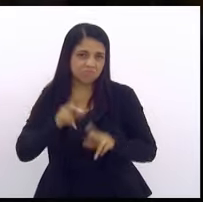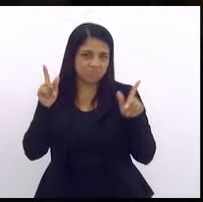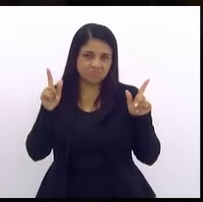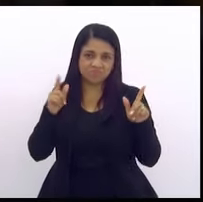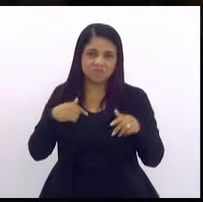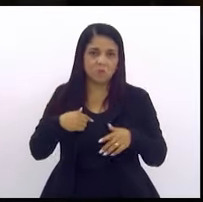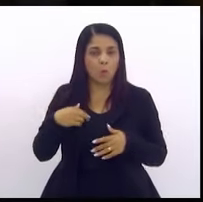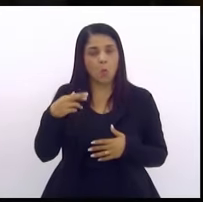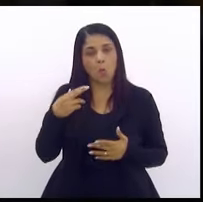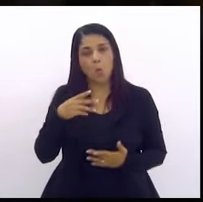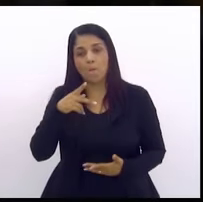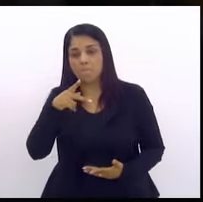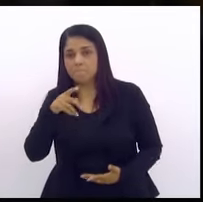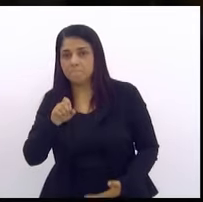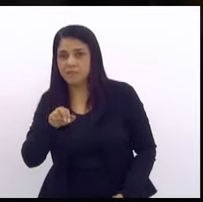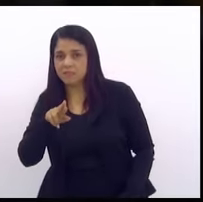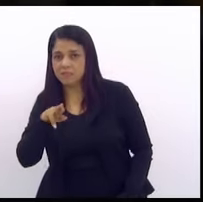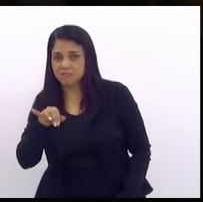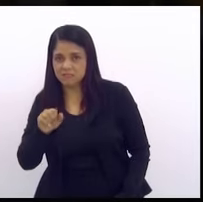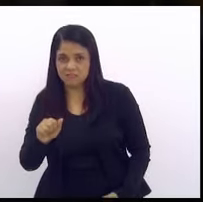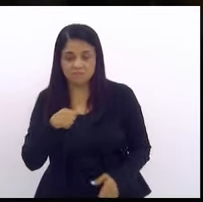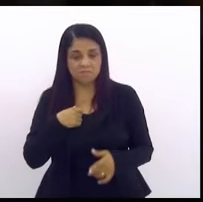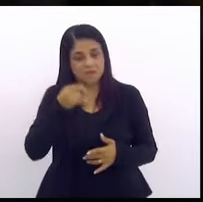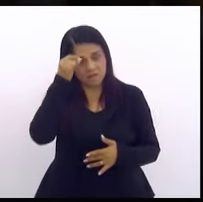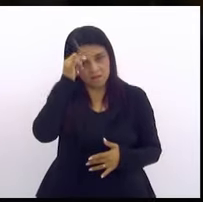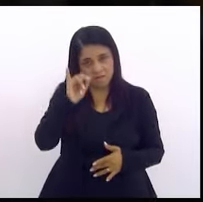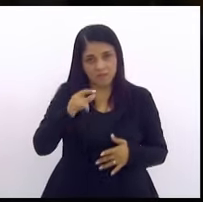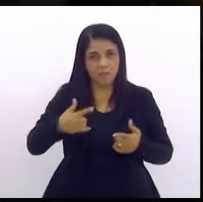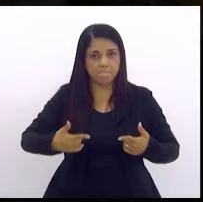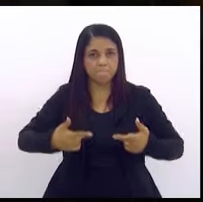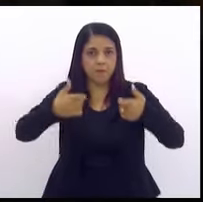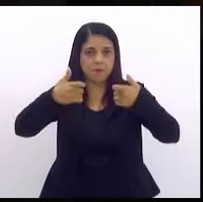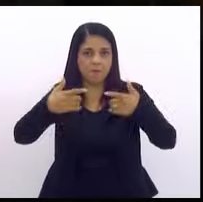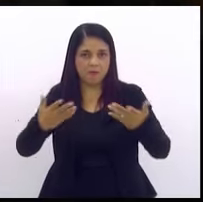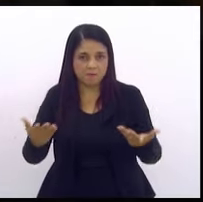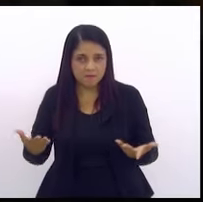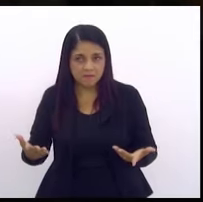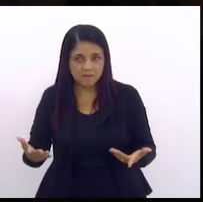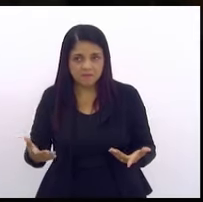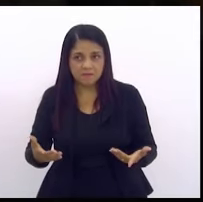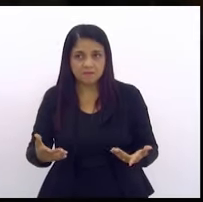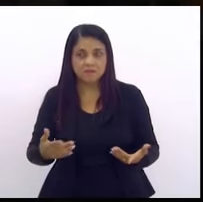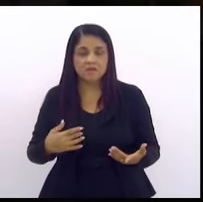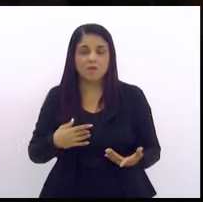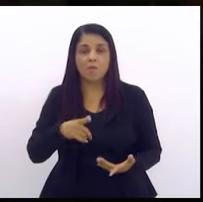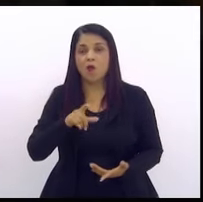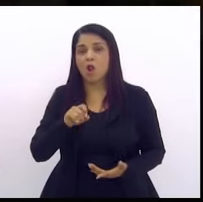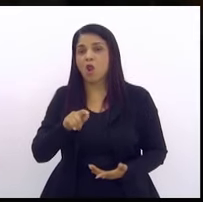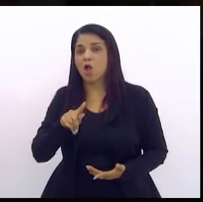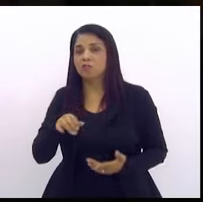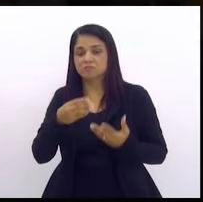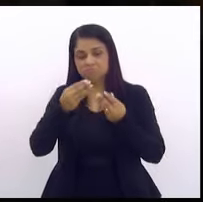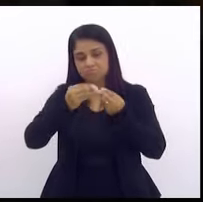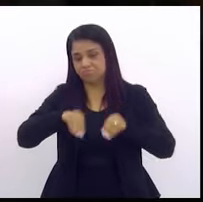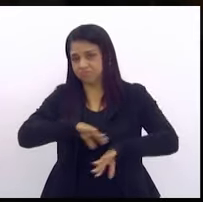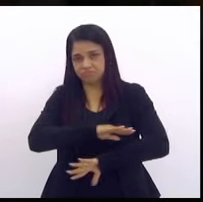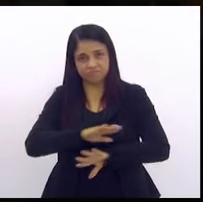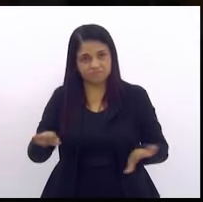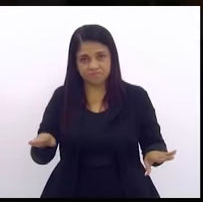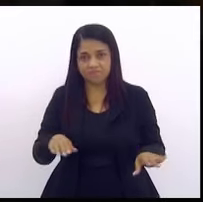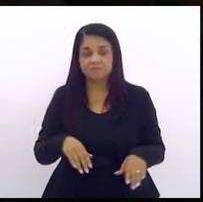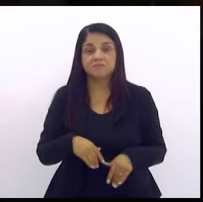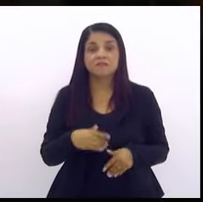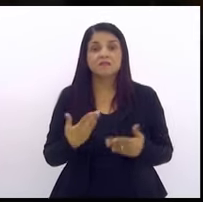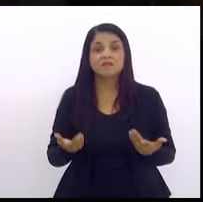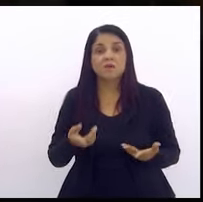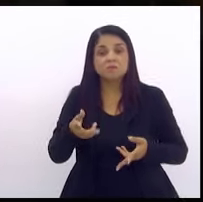perícia, para que a gente evite que haja confrontos. Então, é uma lógica falida no estado do Rio de Janeiro, e a gente está